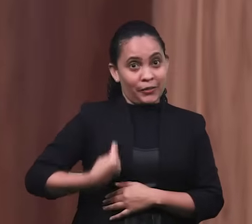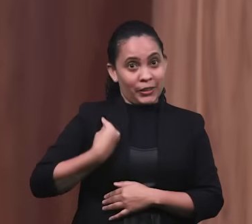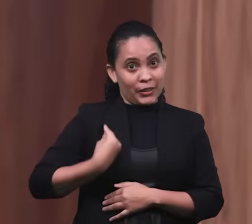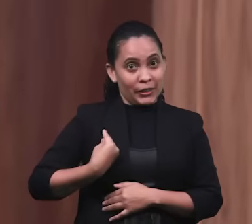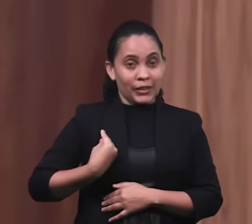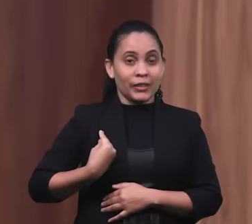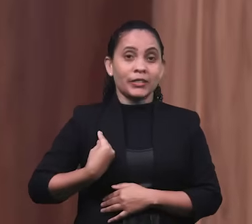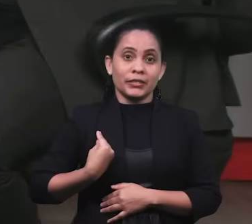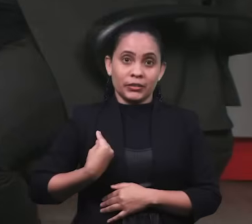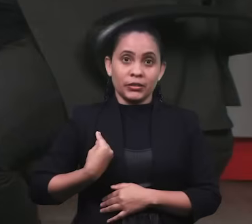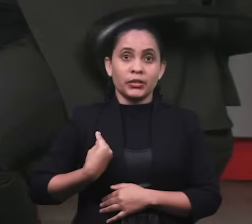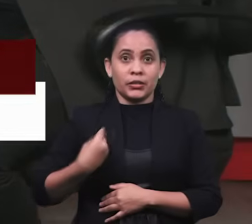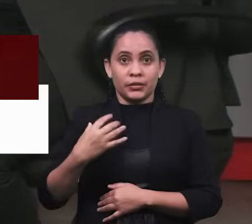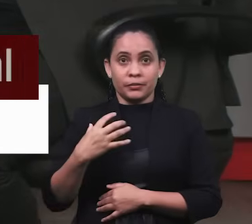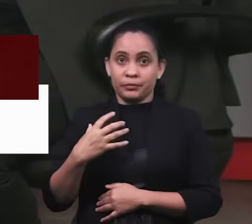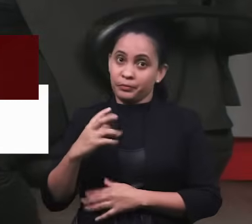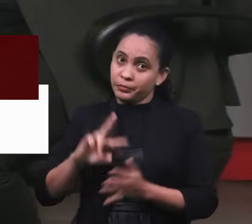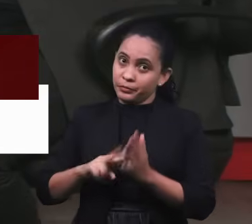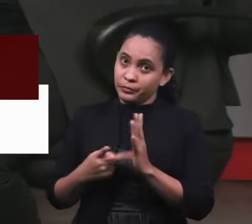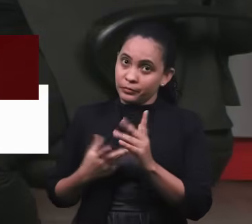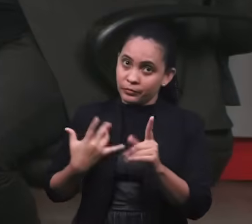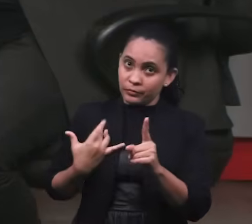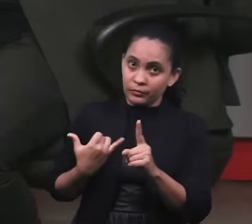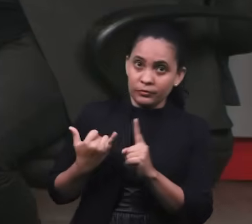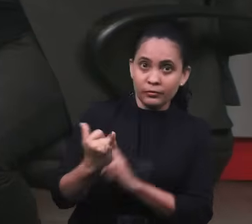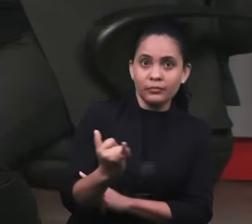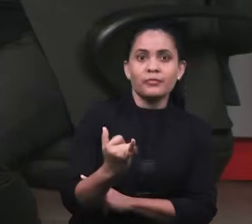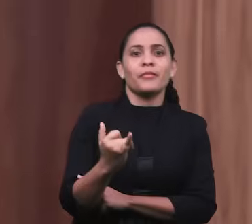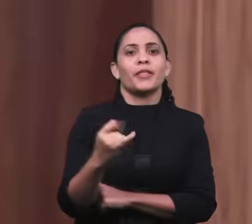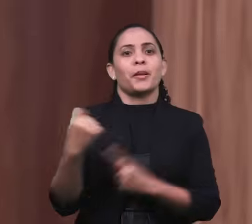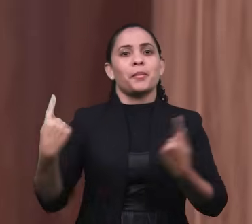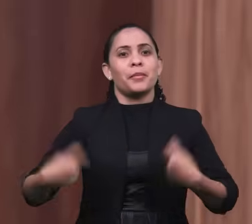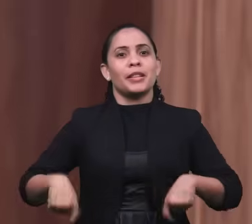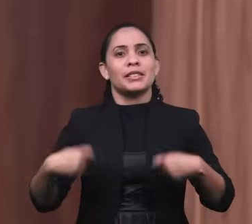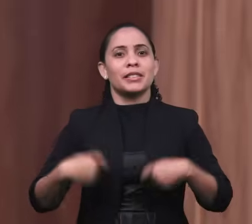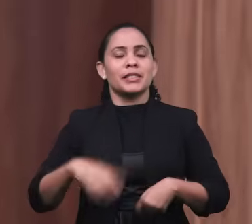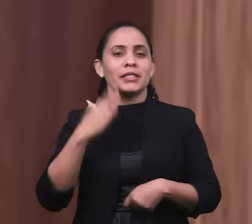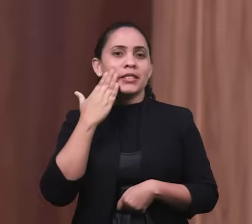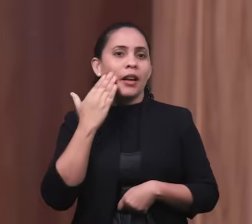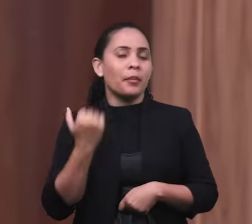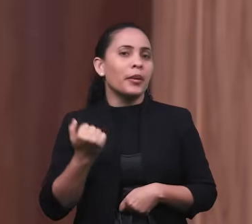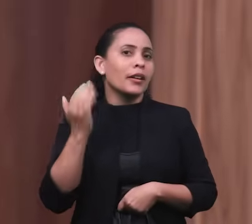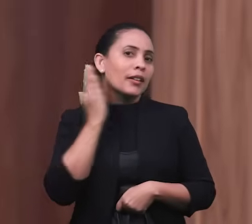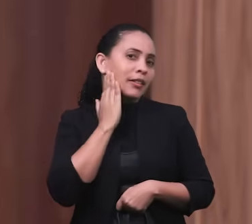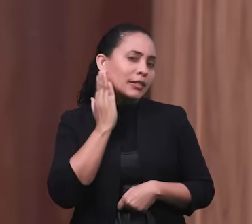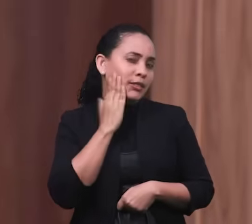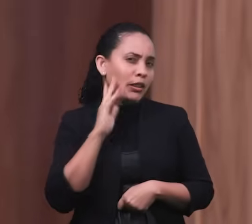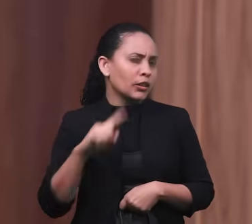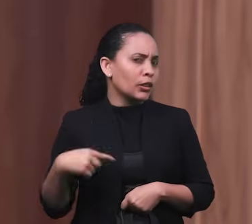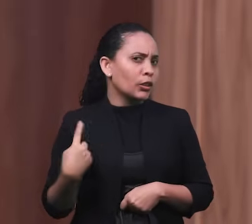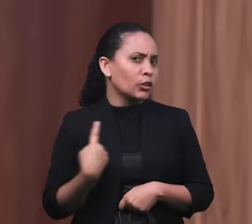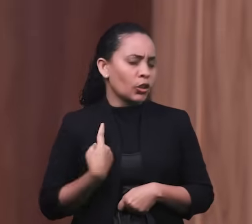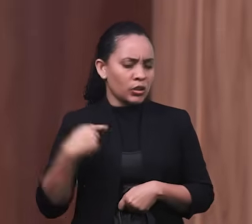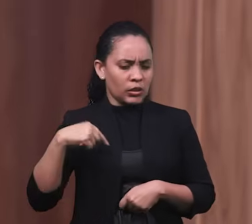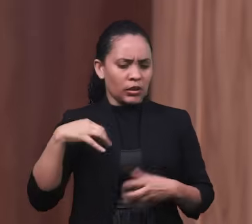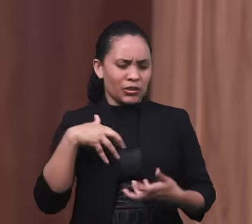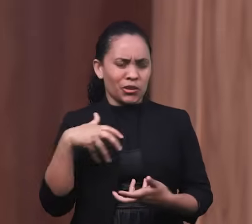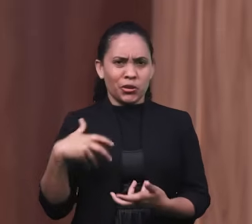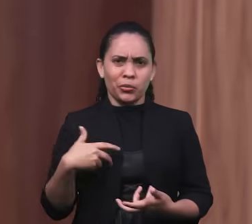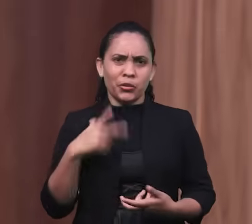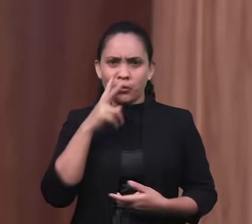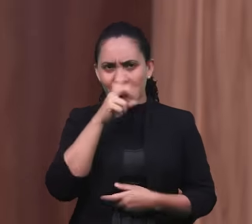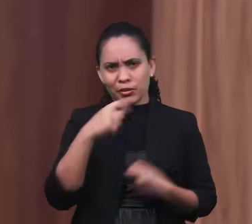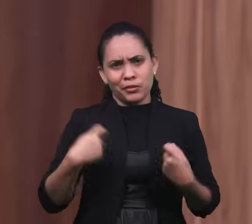sinal que o homem... O sentido profético disso. O sinal que o homem precisa é entender que, na verdade, nós, nesse mundo, não temos força